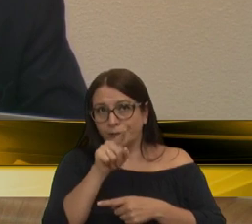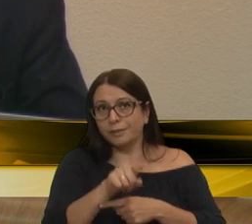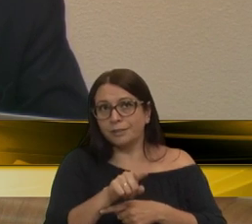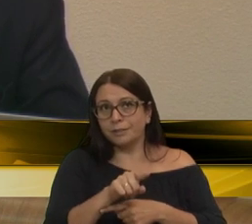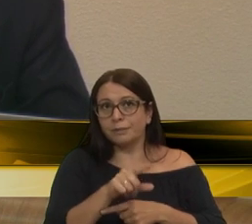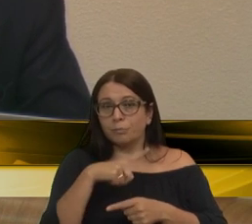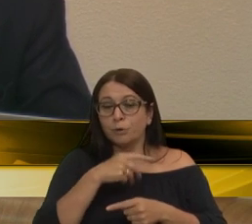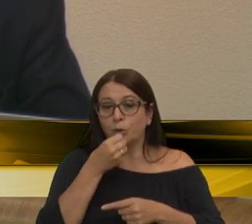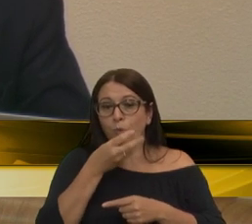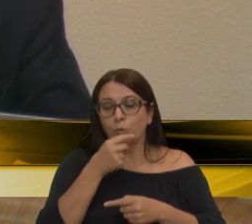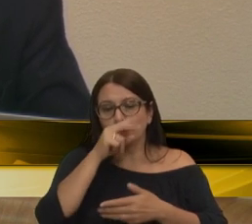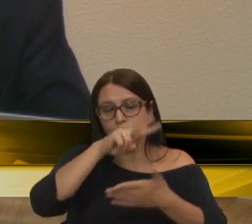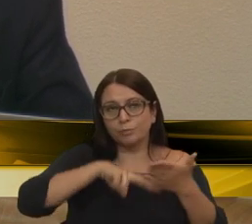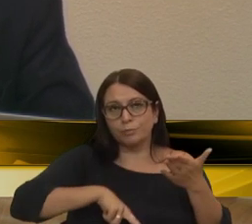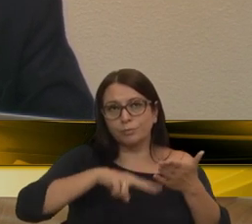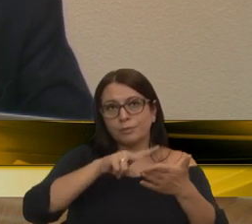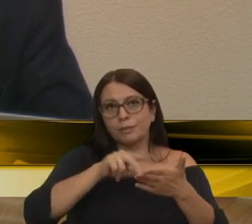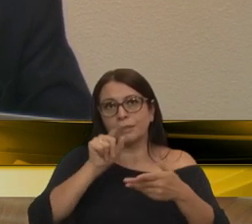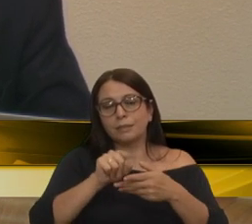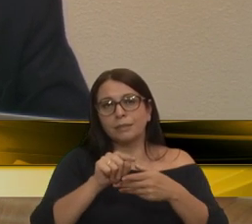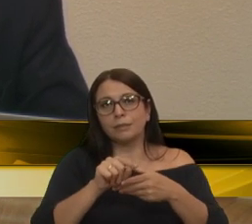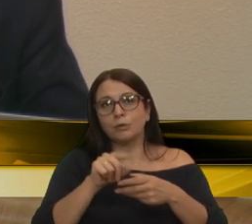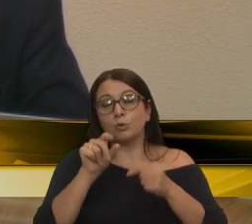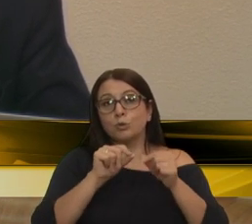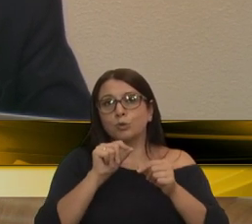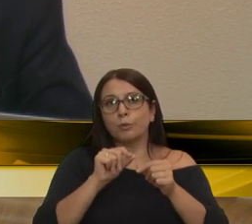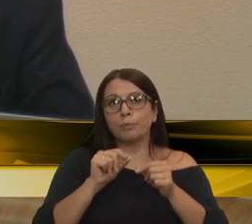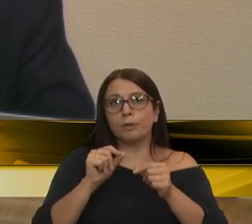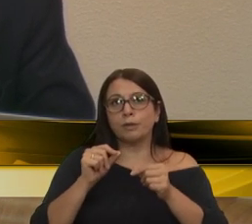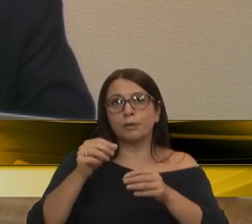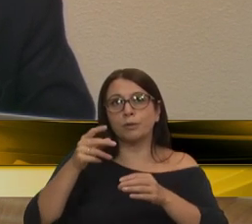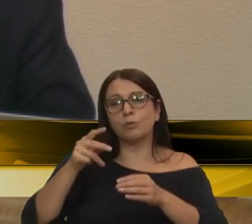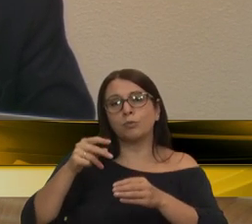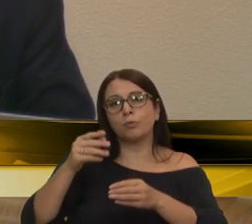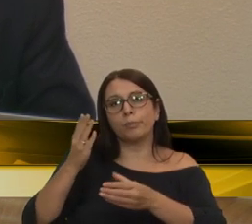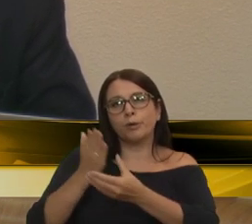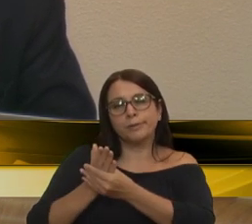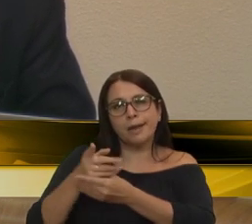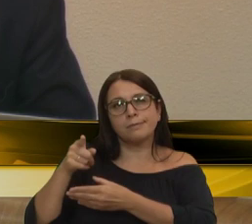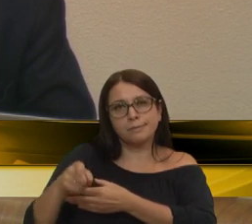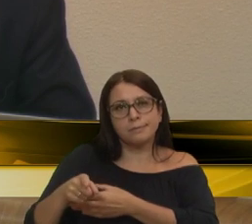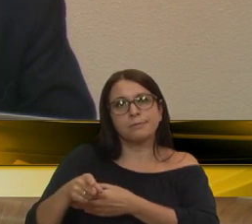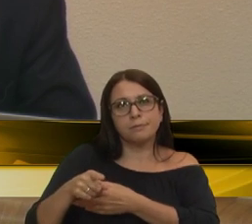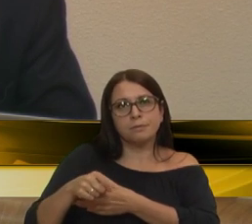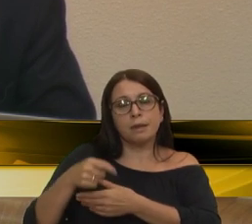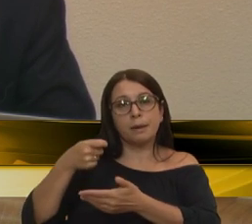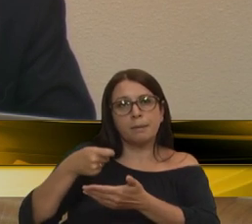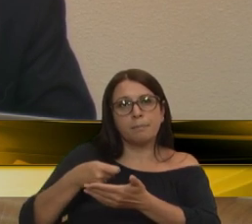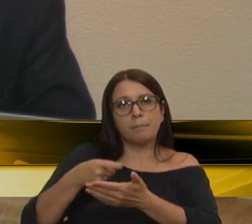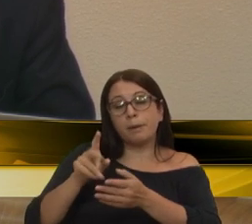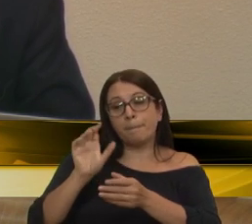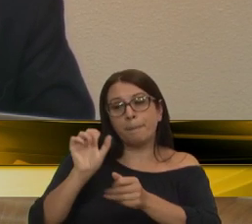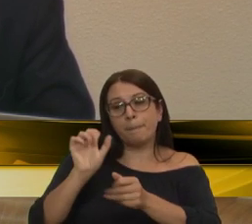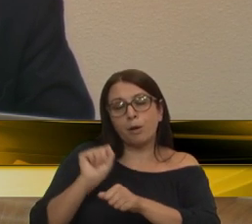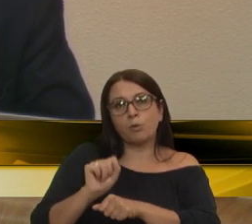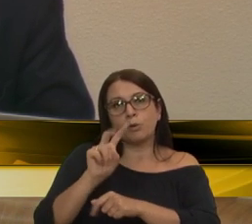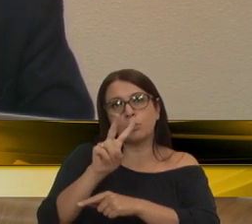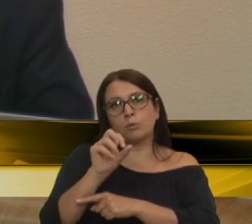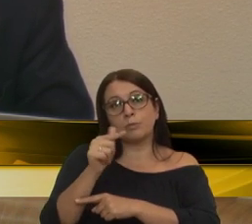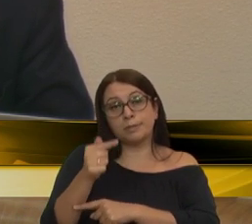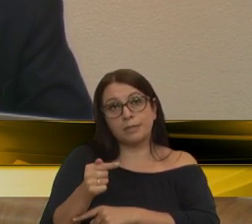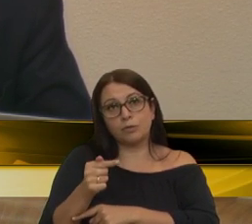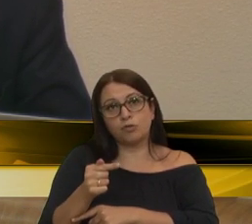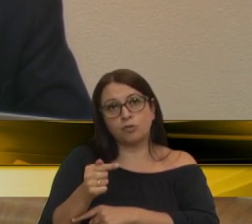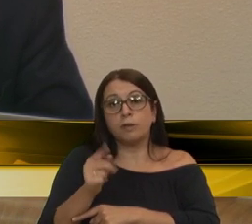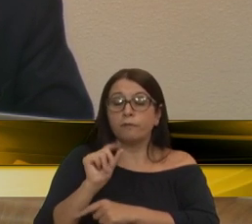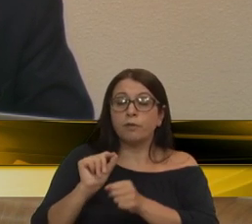pelo relator, correspondentes ao precatório previamente inscrito e impago em 2017, e que fora